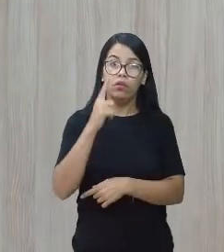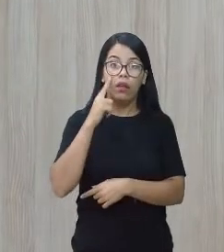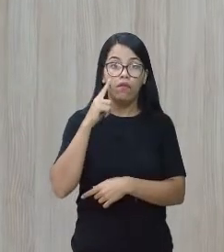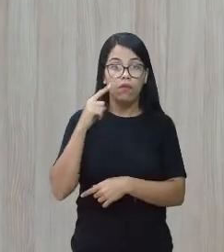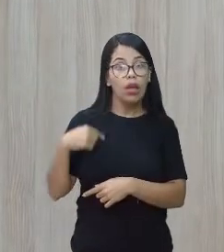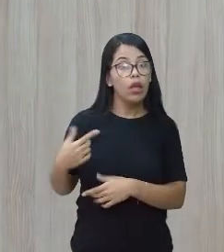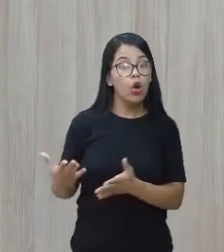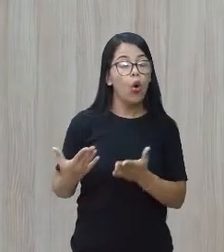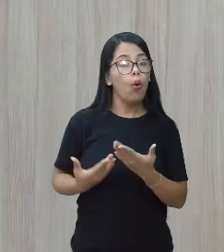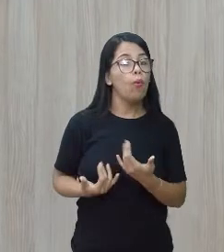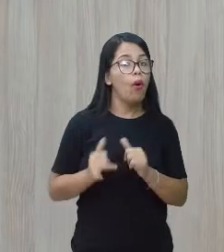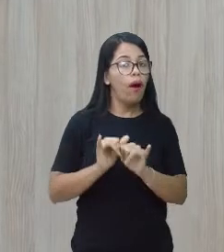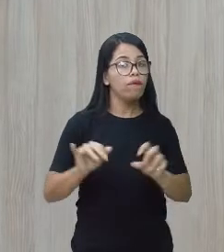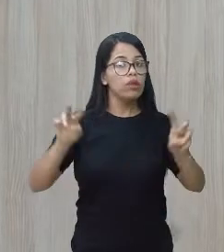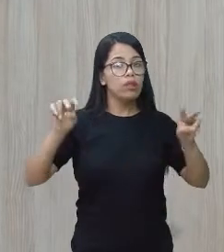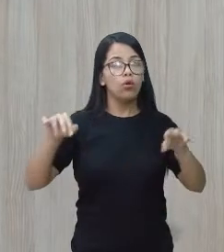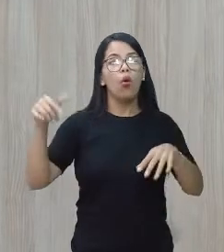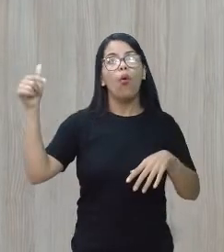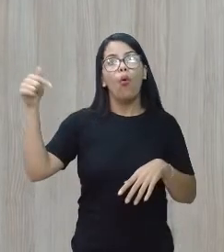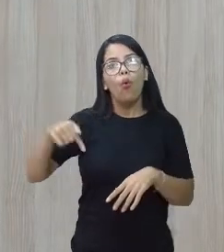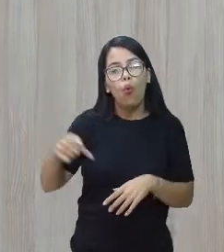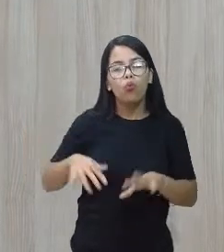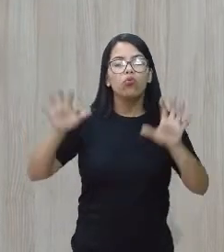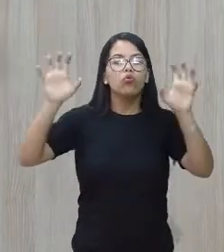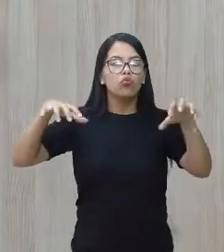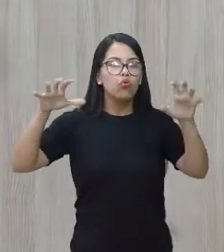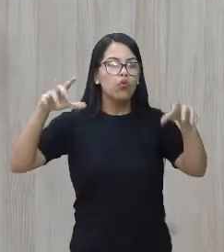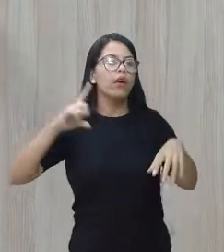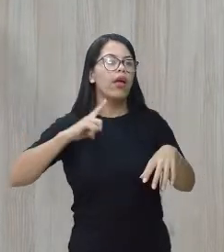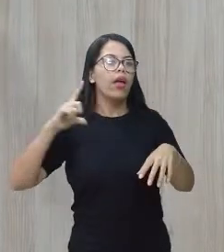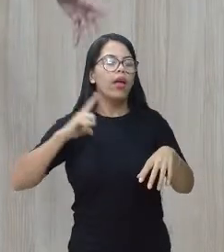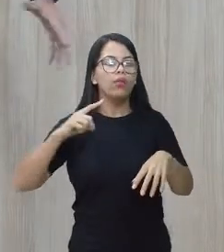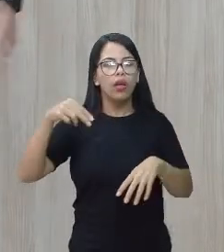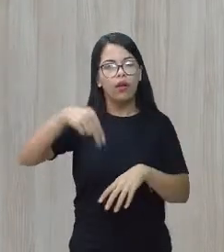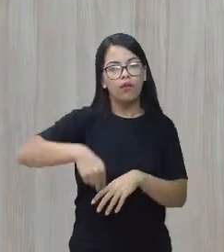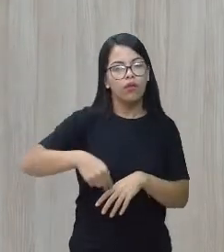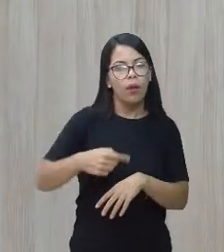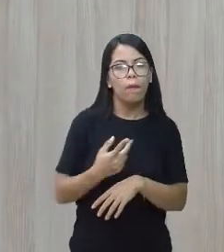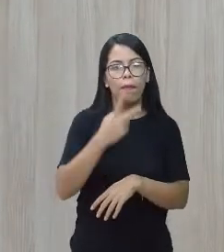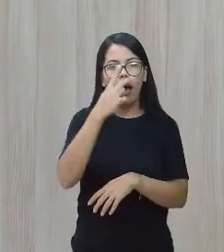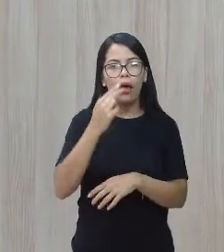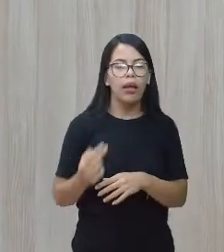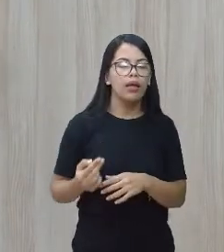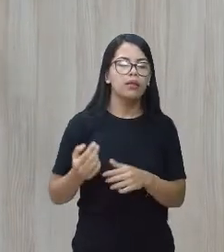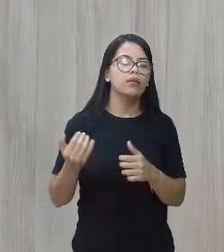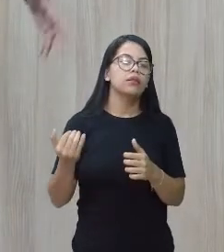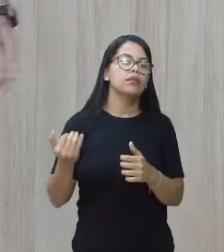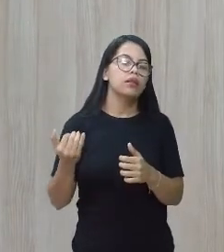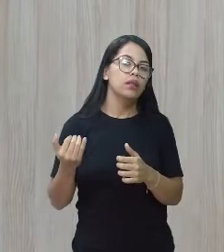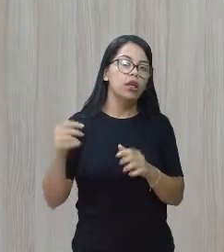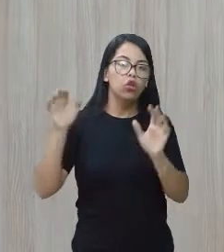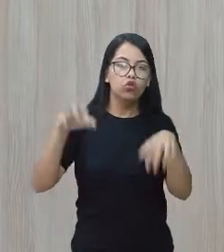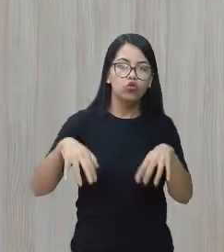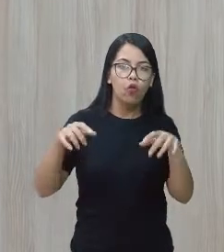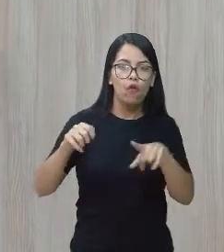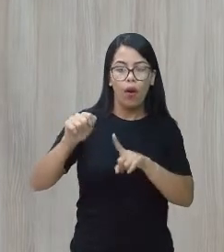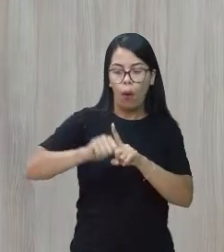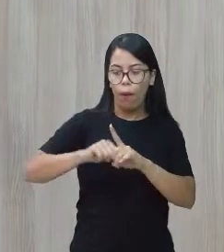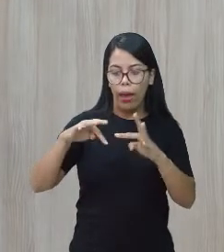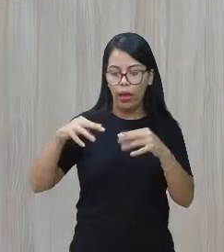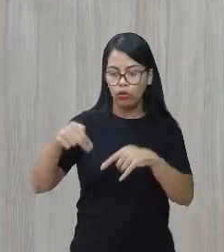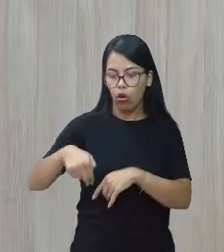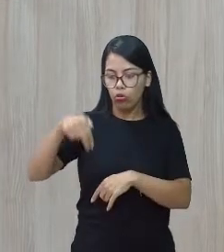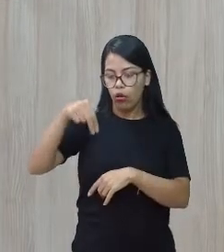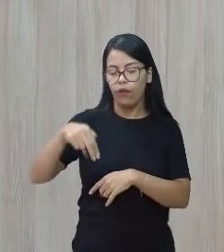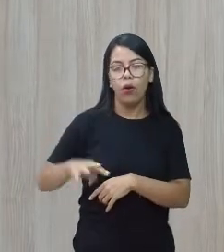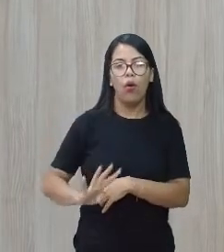né? Hoje choveu o equivalente a todo o mês de novembro. Choveu aí cerca de 4 milímetros